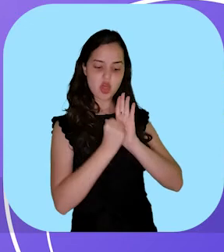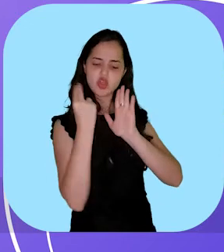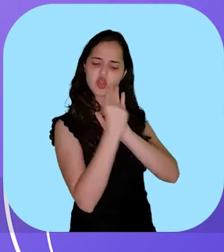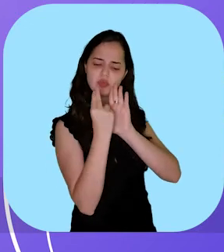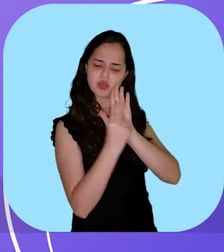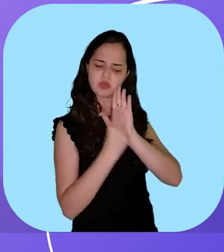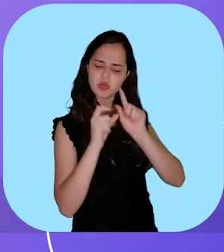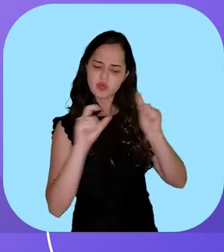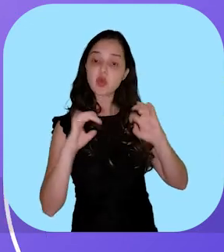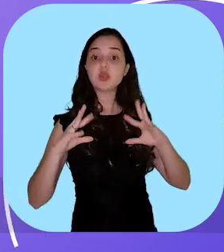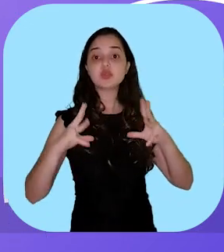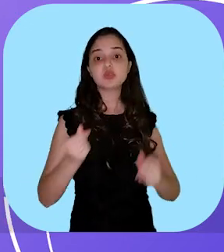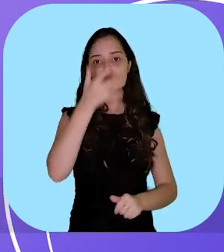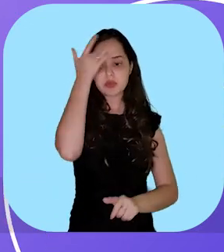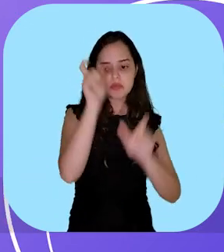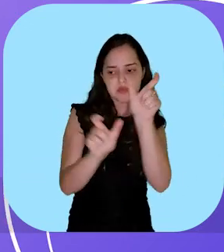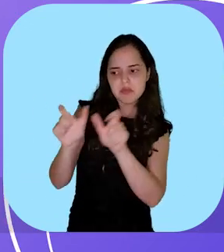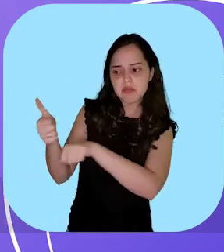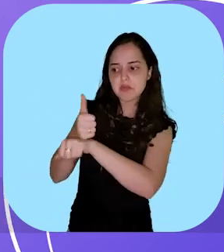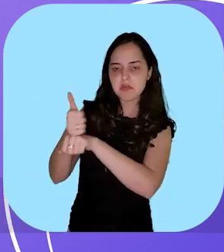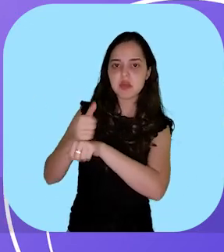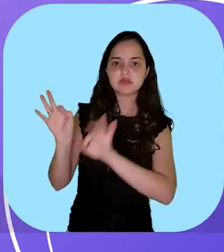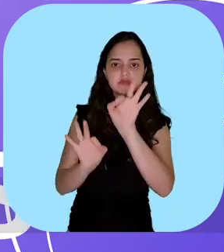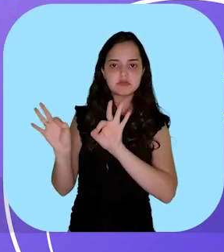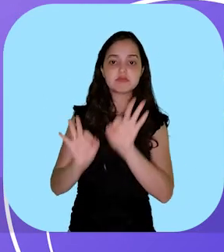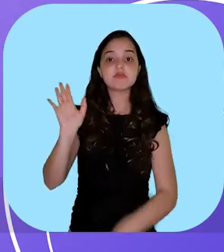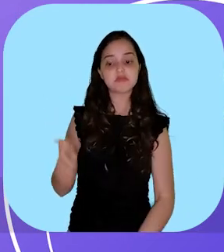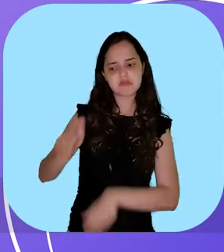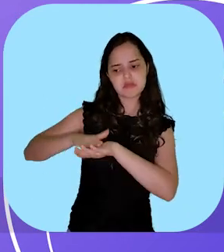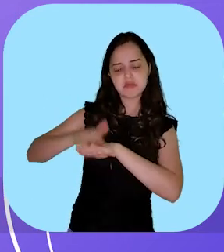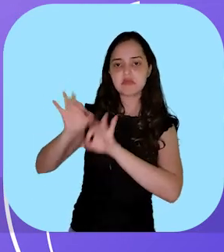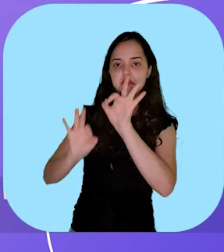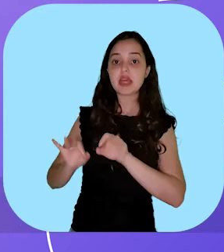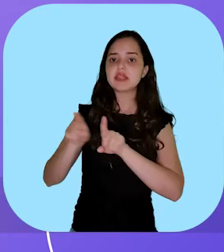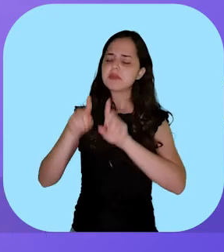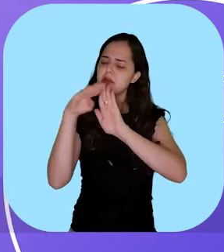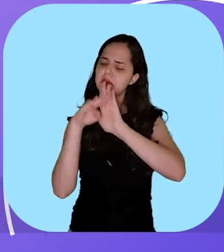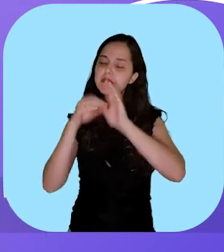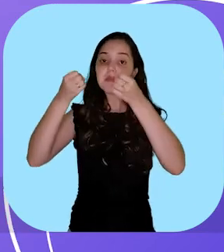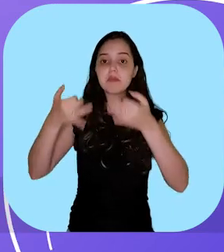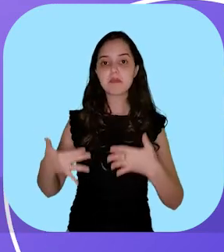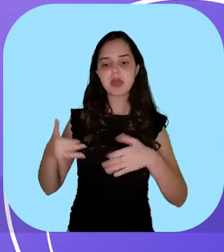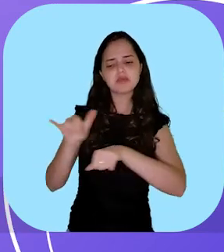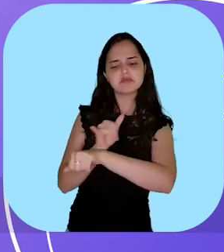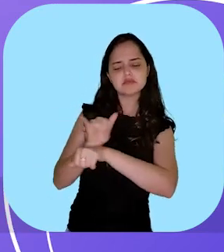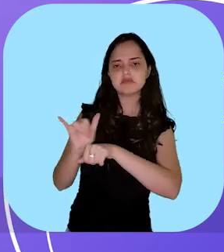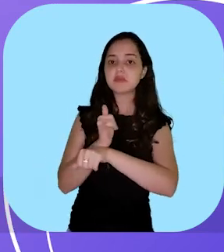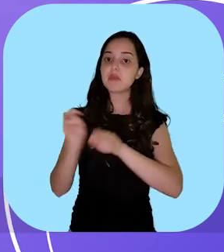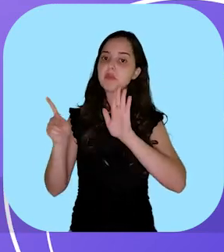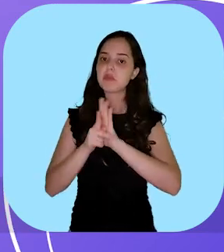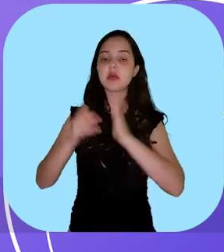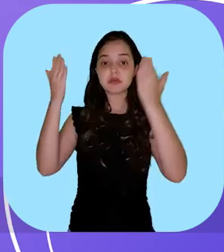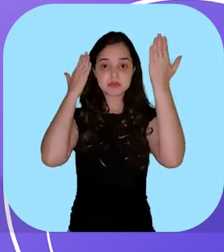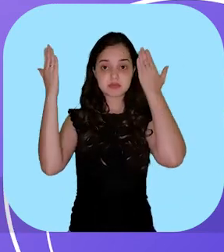os nomes completos de todas as profissionais que o produziram e descrever os procedimentos ou técnicas